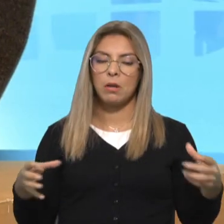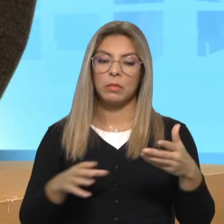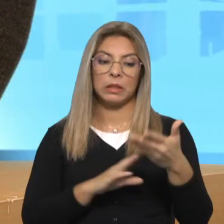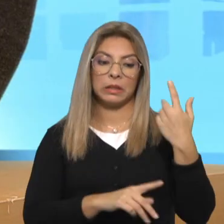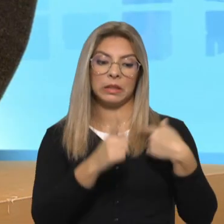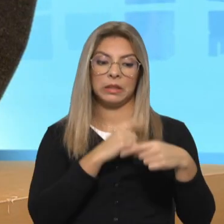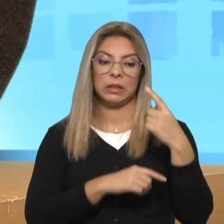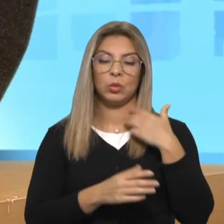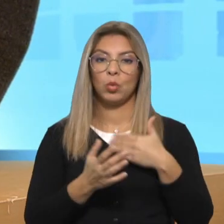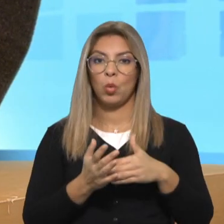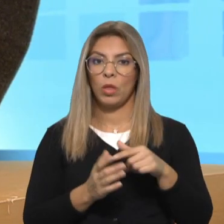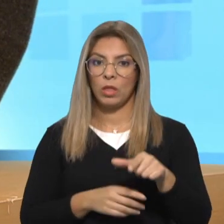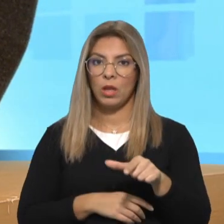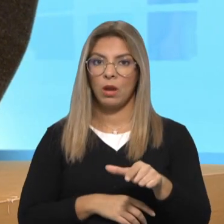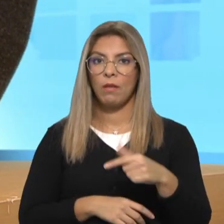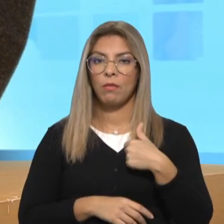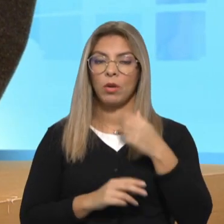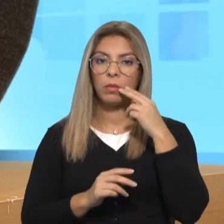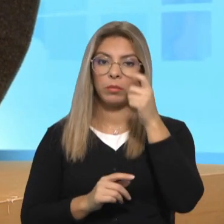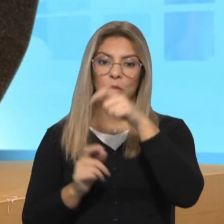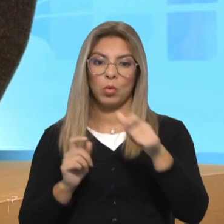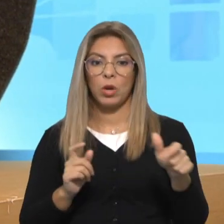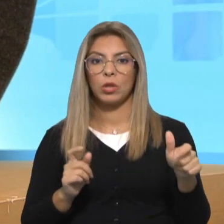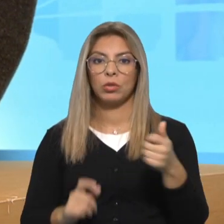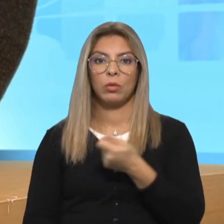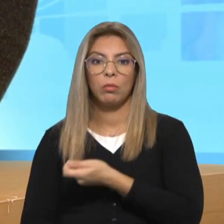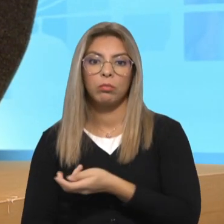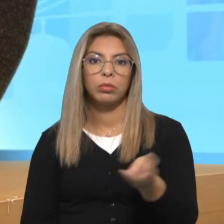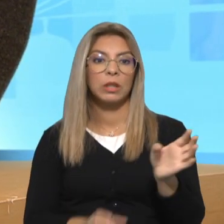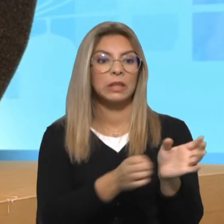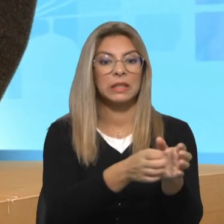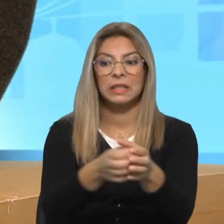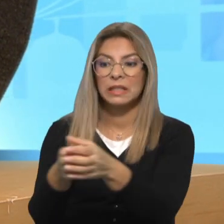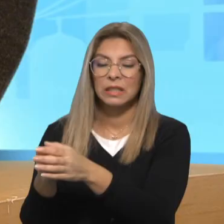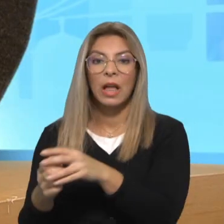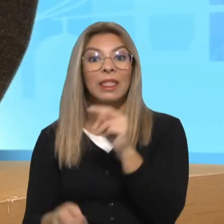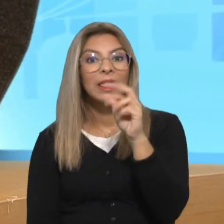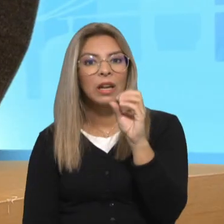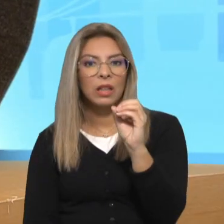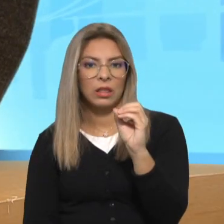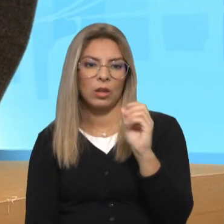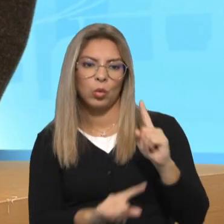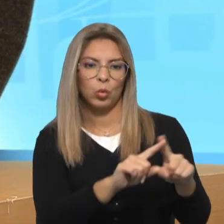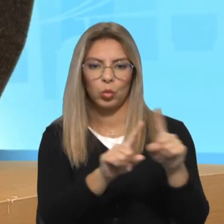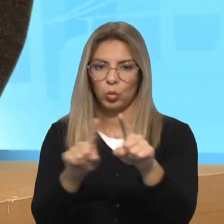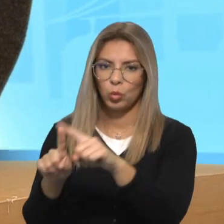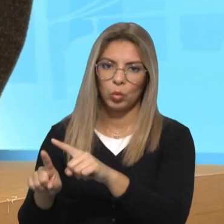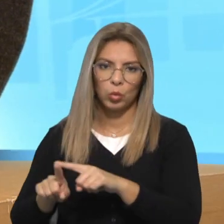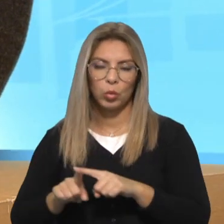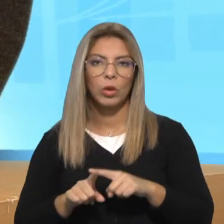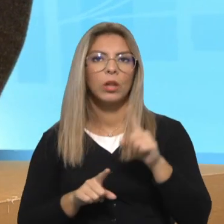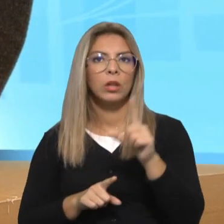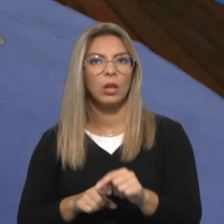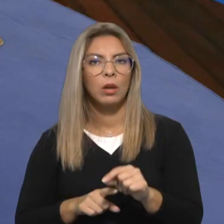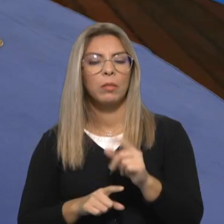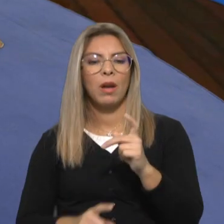segunda-feira, nós tivemos no nosso encontro 30 comunidades diferentes. 30 comunidades diferentes. Entre os quais, por exemplo, também os grupos alfa,